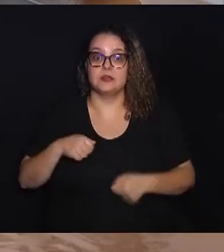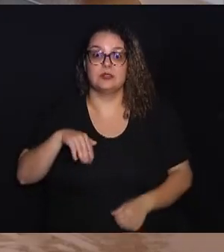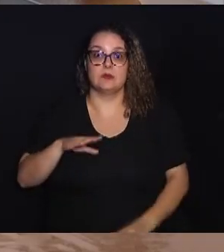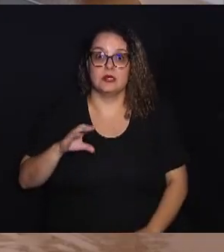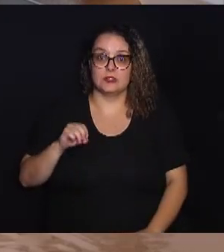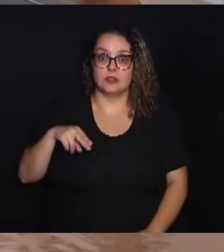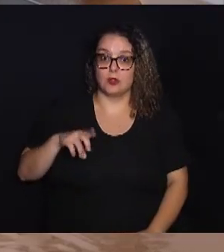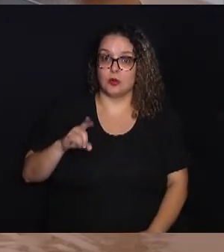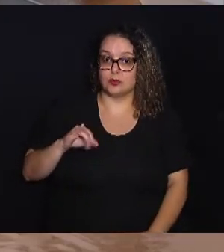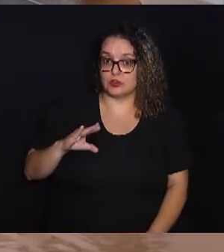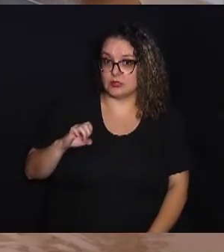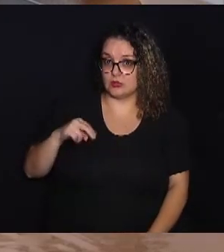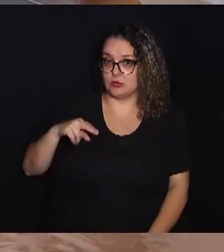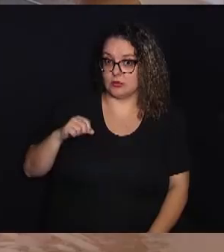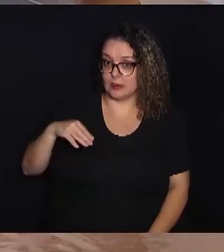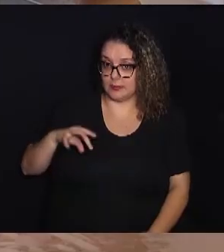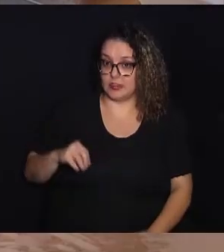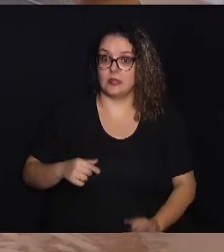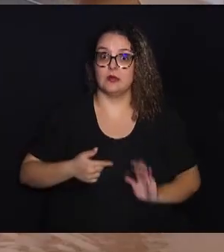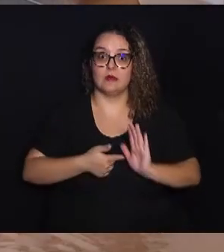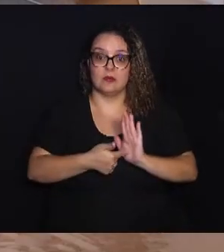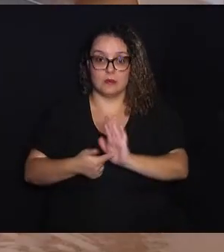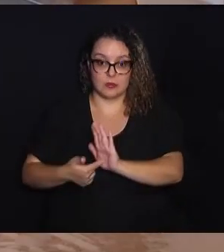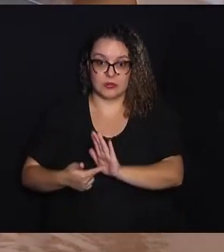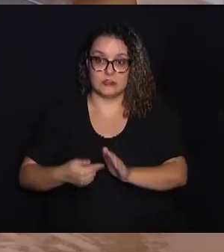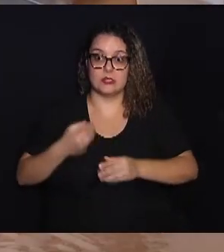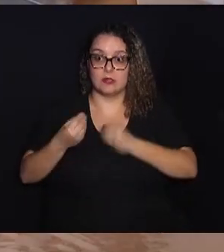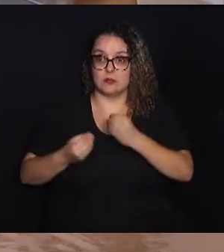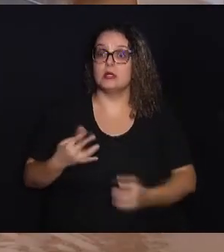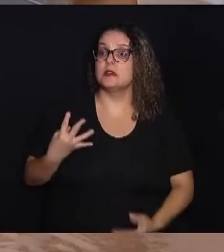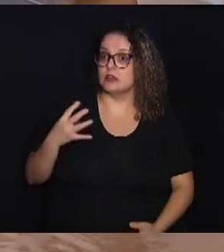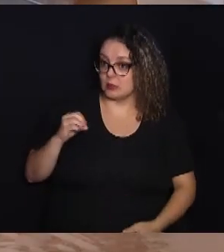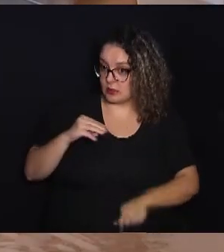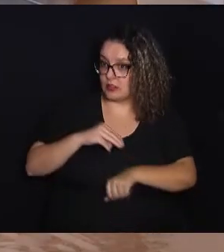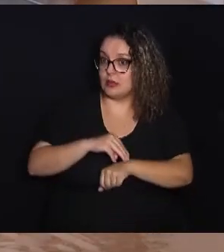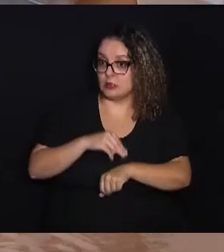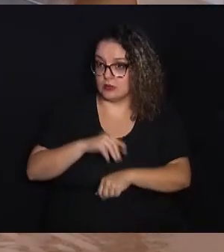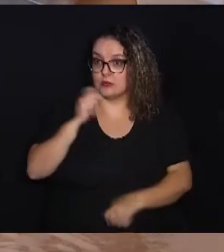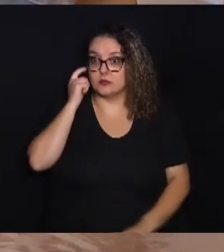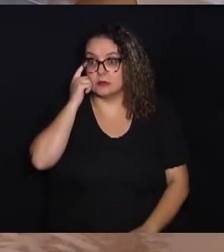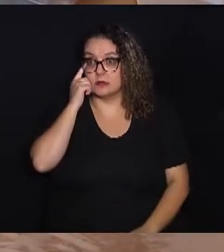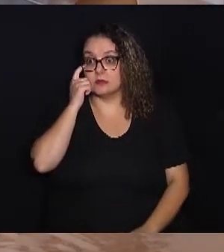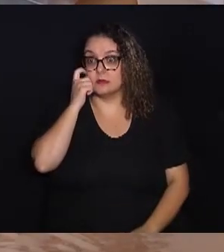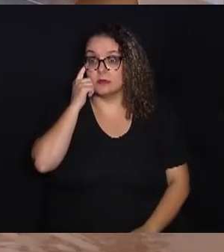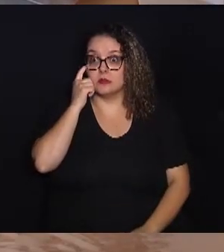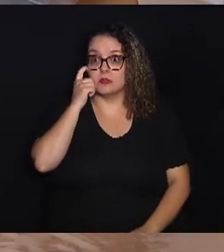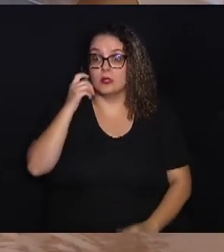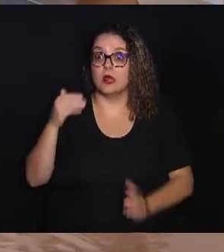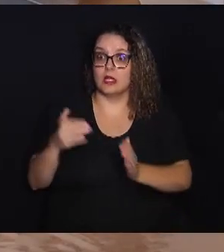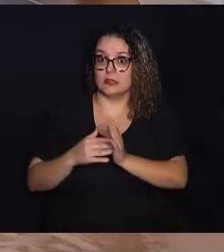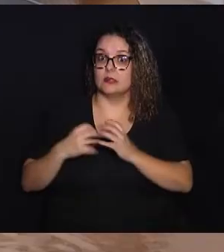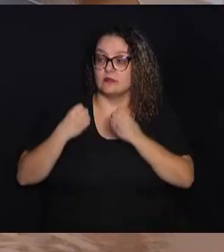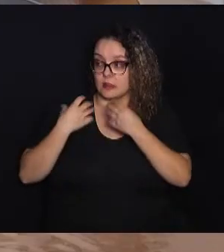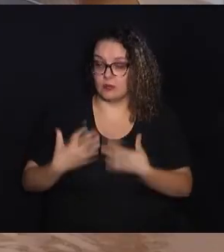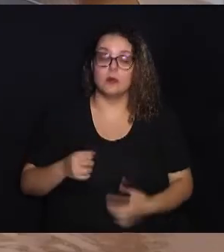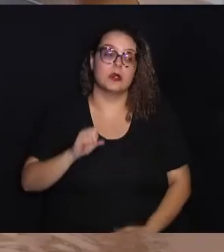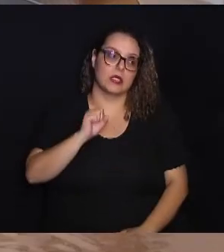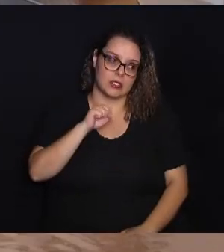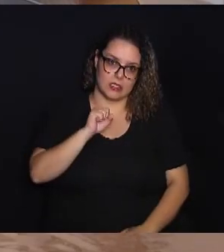como eu também sempre gostei bastante da área de moda, de acessórios, eu achei que poderia ser uma ideia interessante